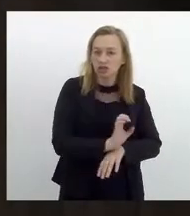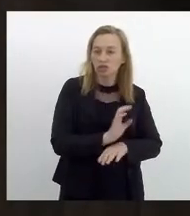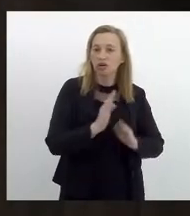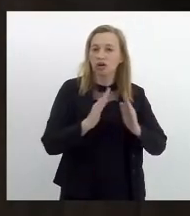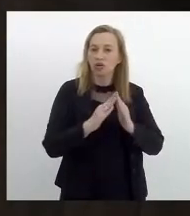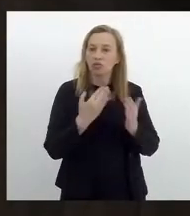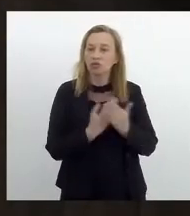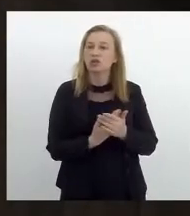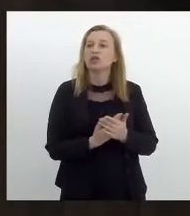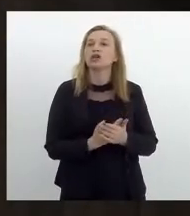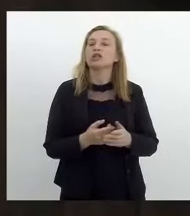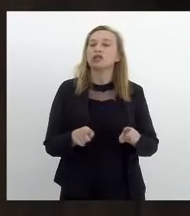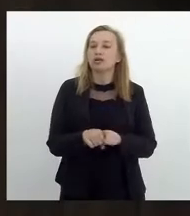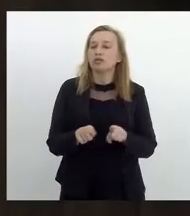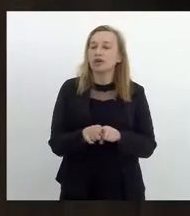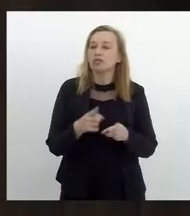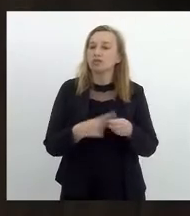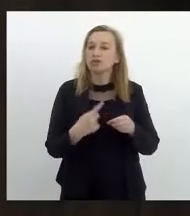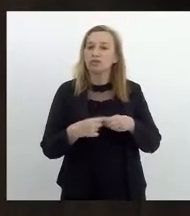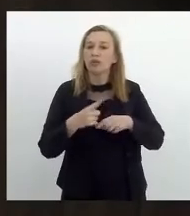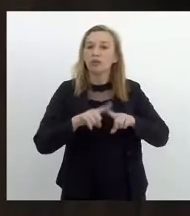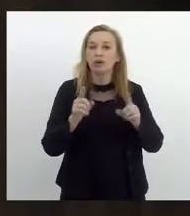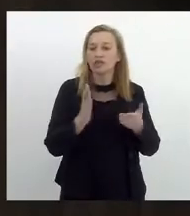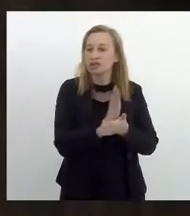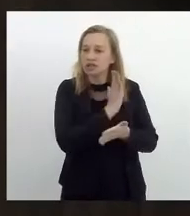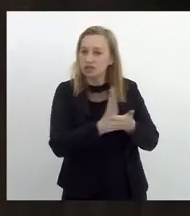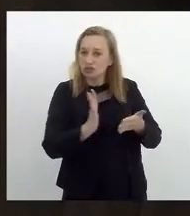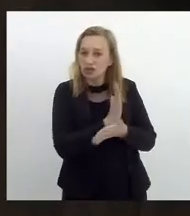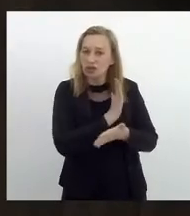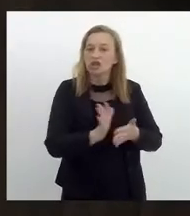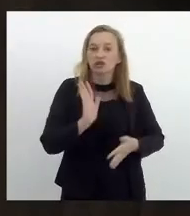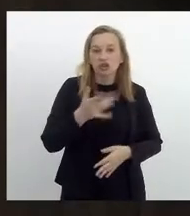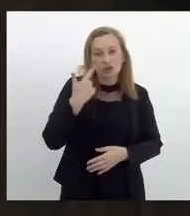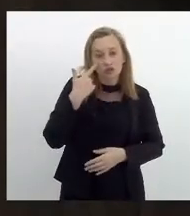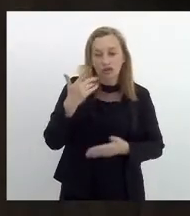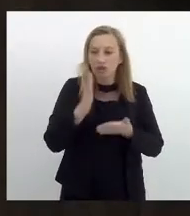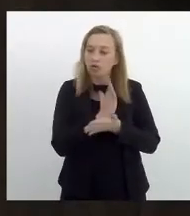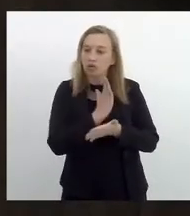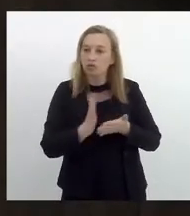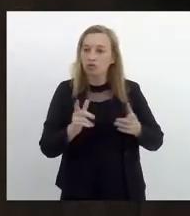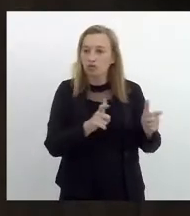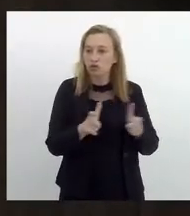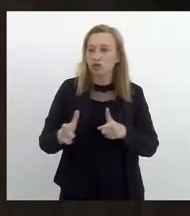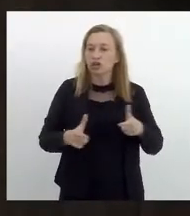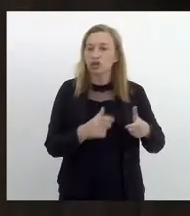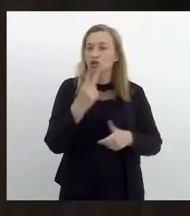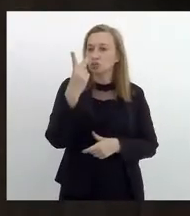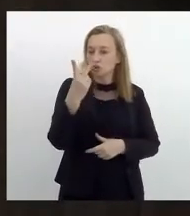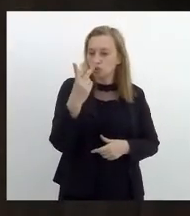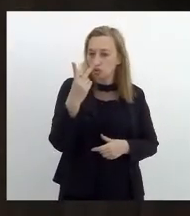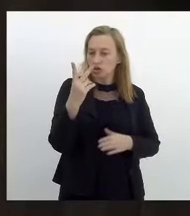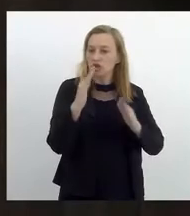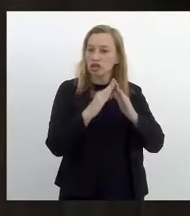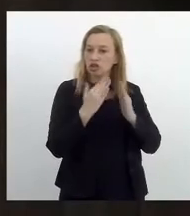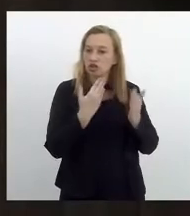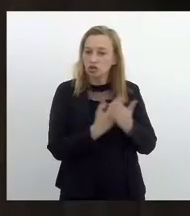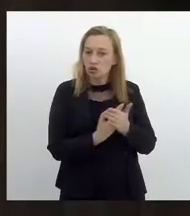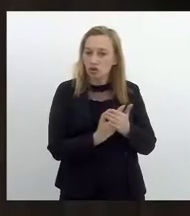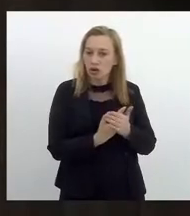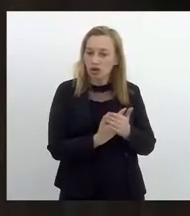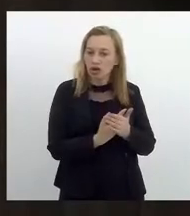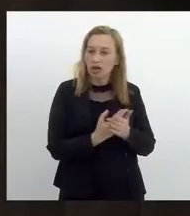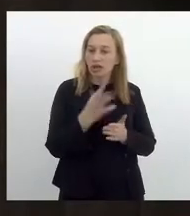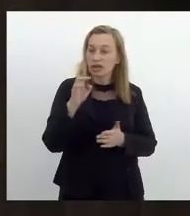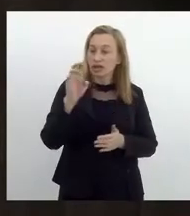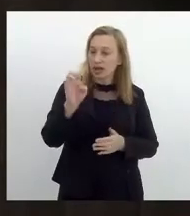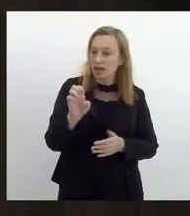municipal, mas às vezes, e eu já vi isso em alguns lugares, duas escolas da mesma rede ocupando o